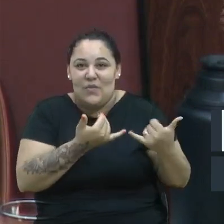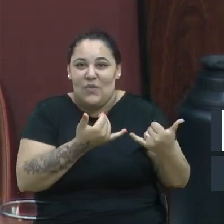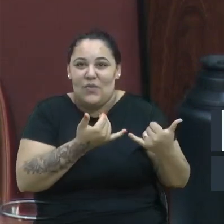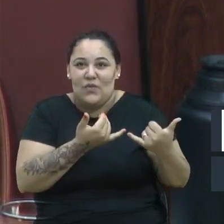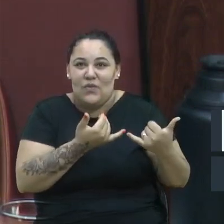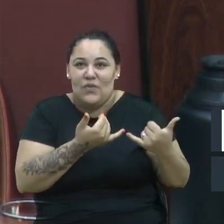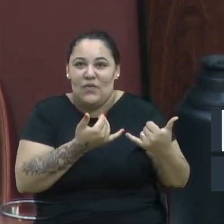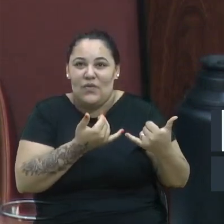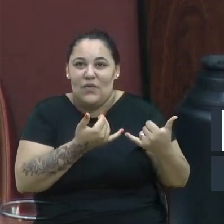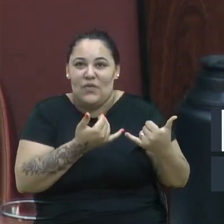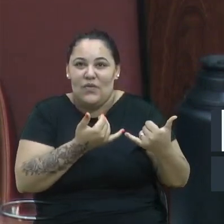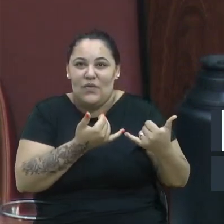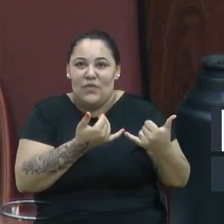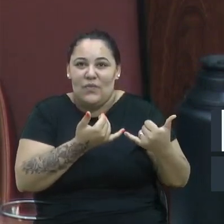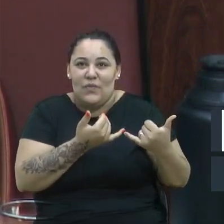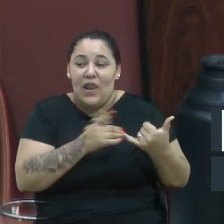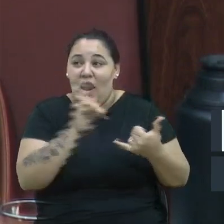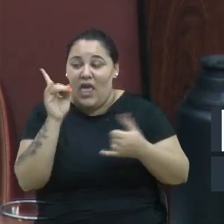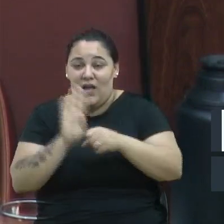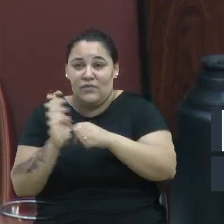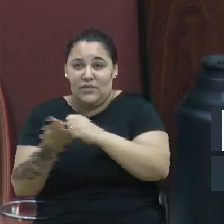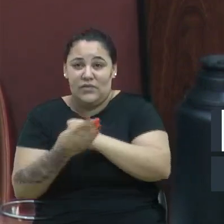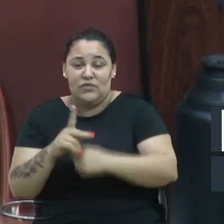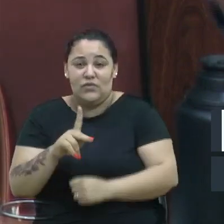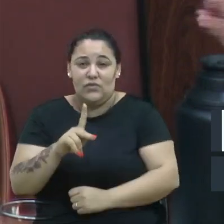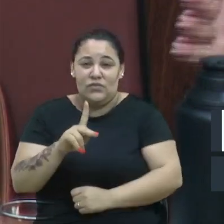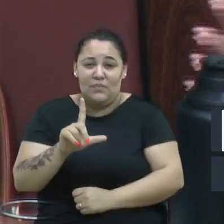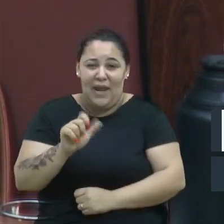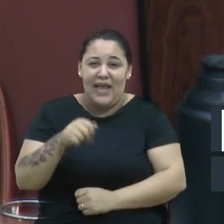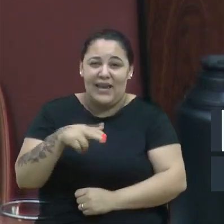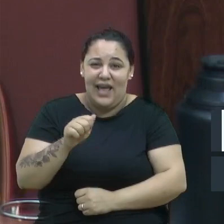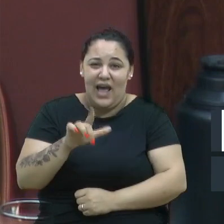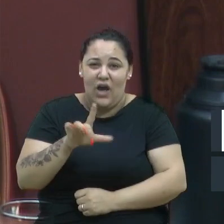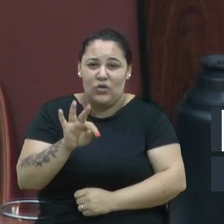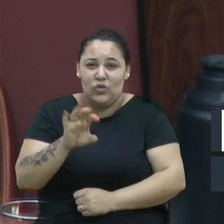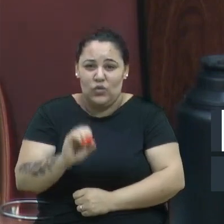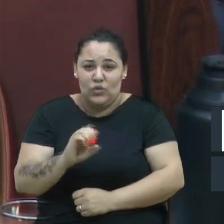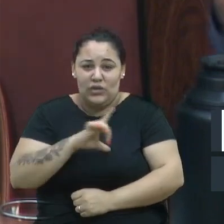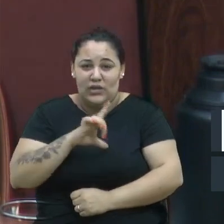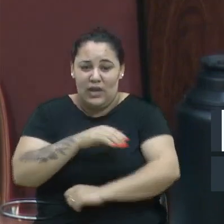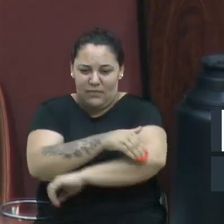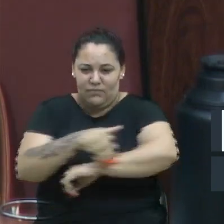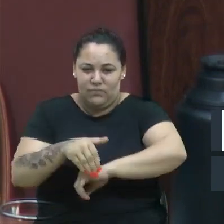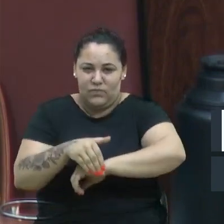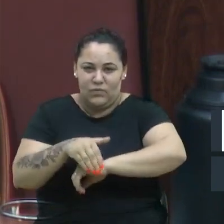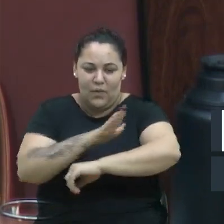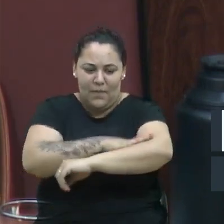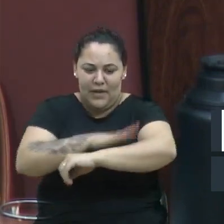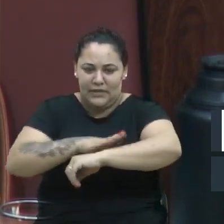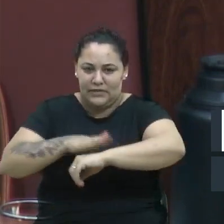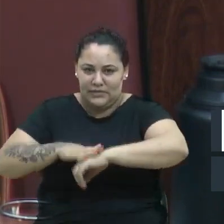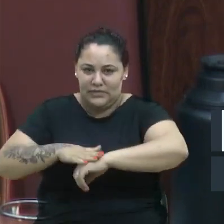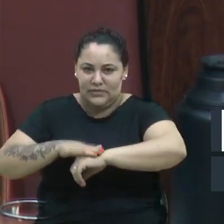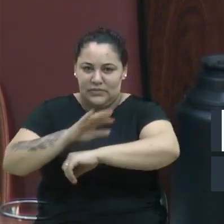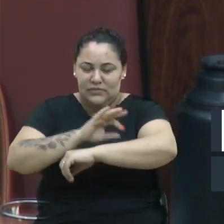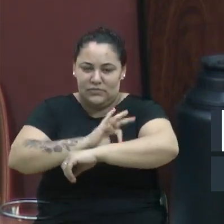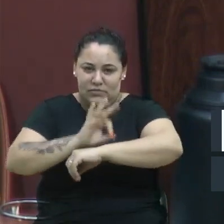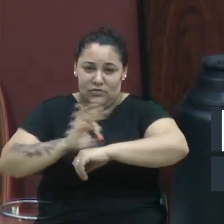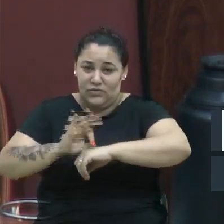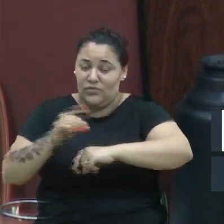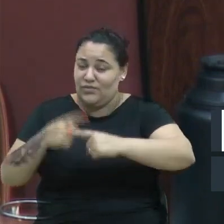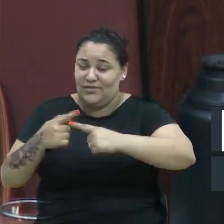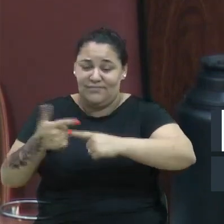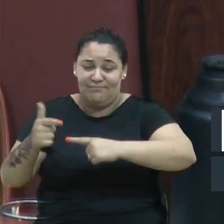no beco do Planalto Frente, que nós pedimos, era uma das poucas ruas que não são pavimentadas, porque pavimentação comunitária não sai.